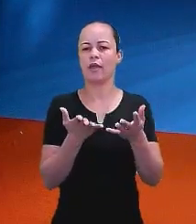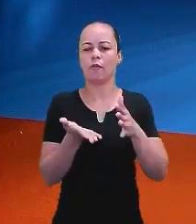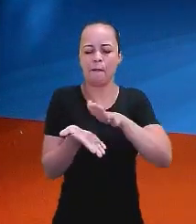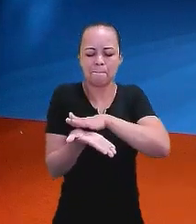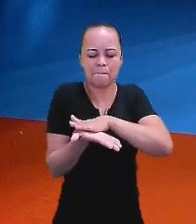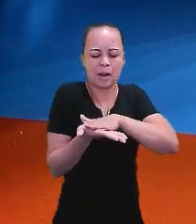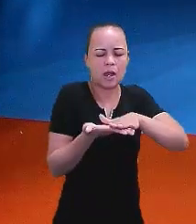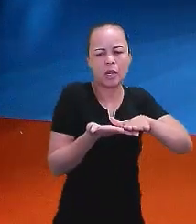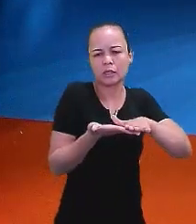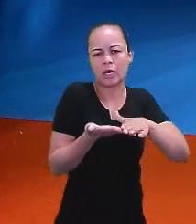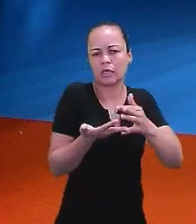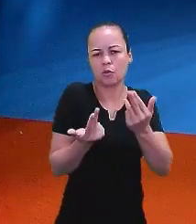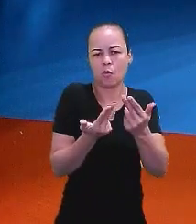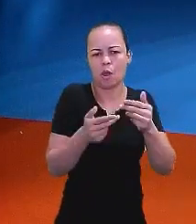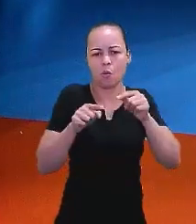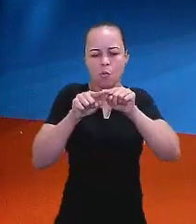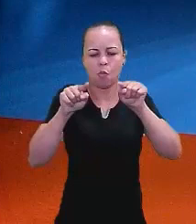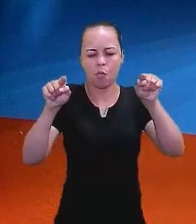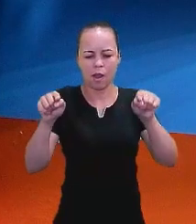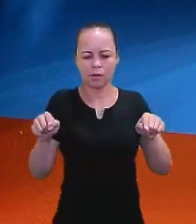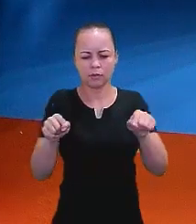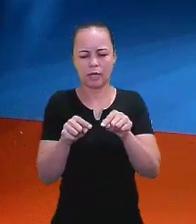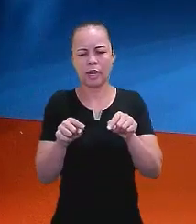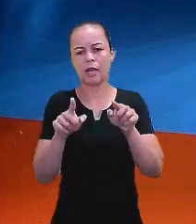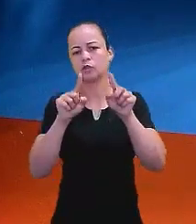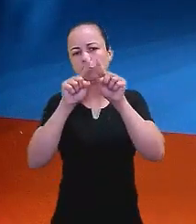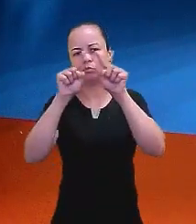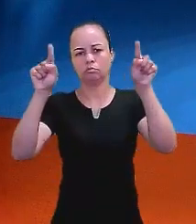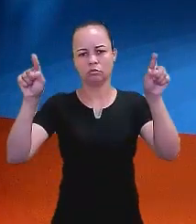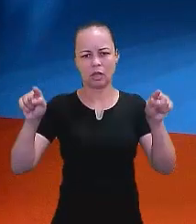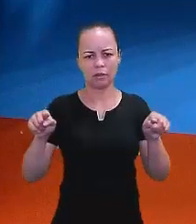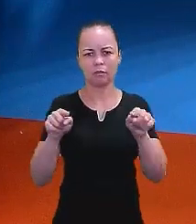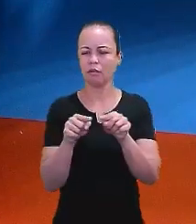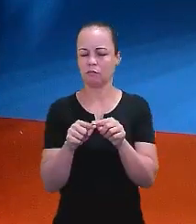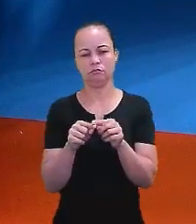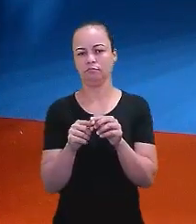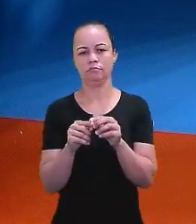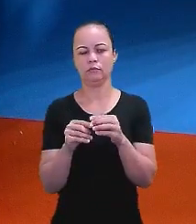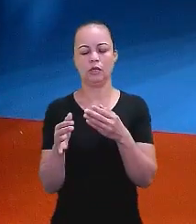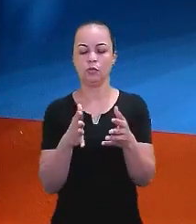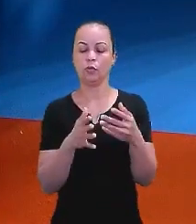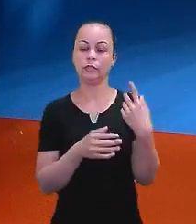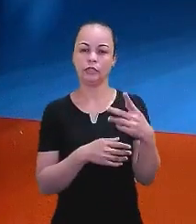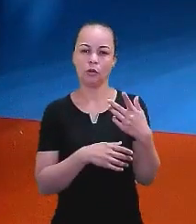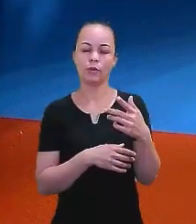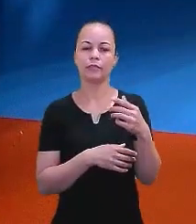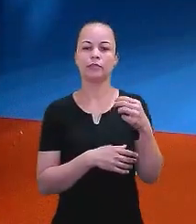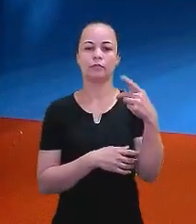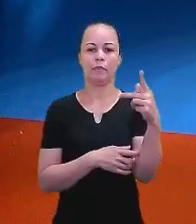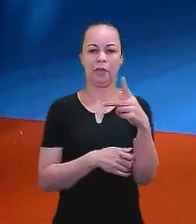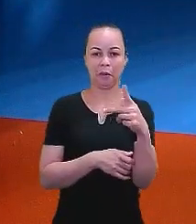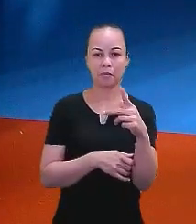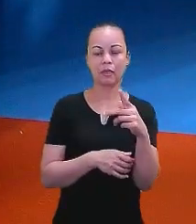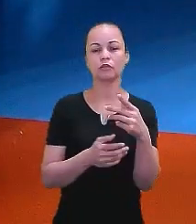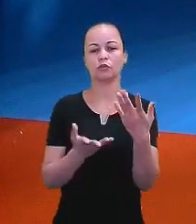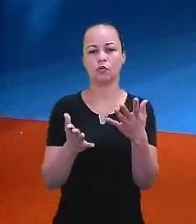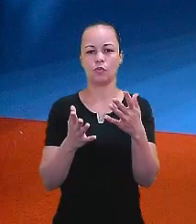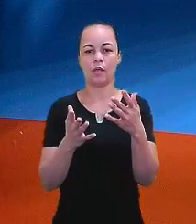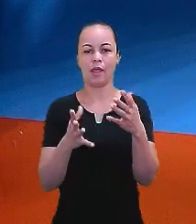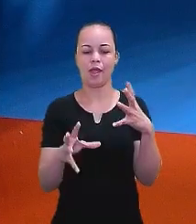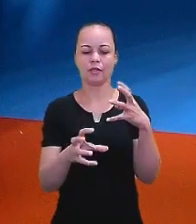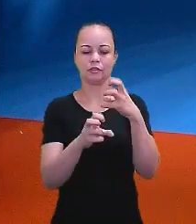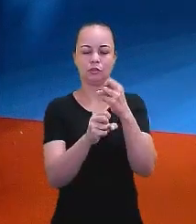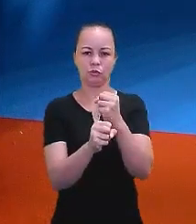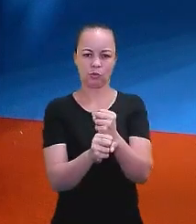plana, feito quadrado, feito retângulo, que eu posso dizer que o perímetro é a soma dos lados de uma